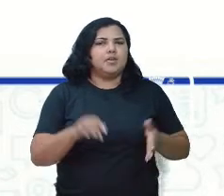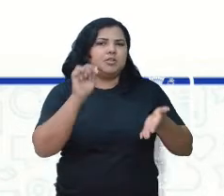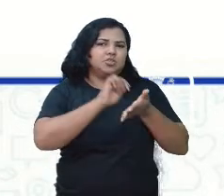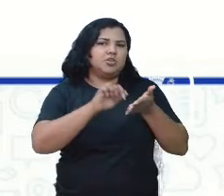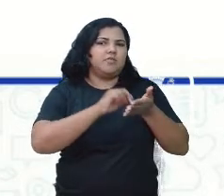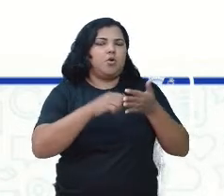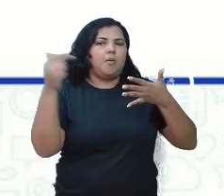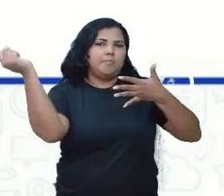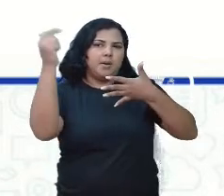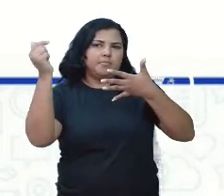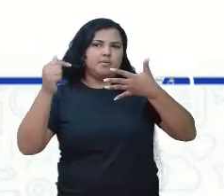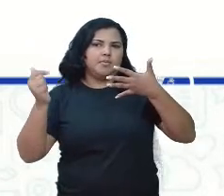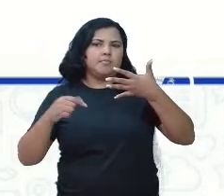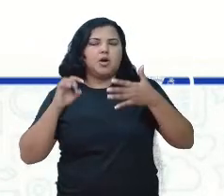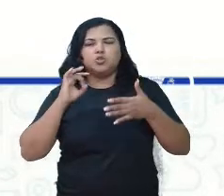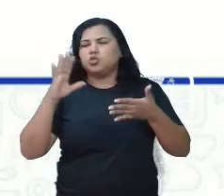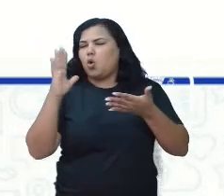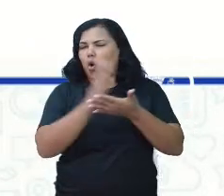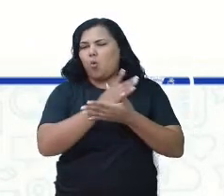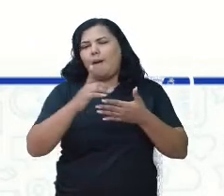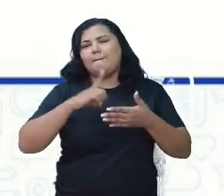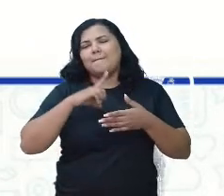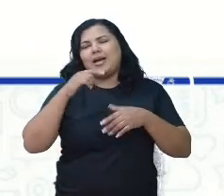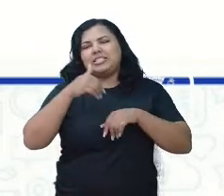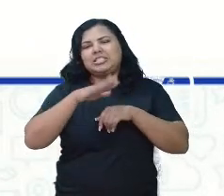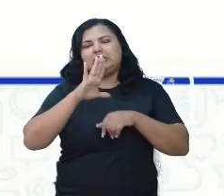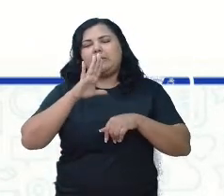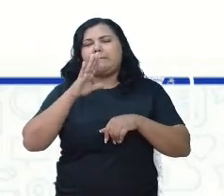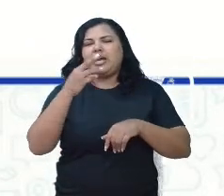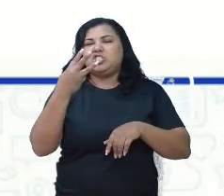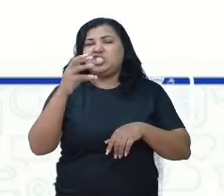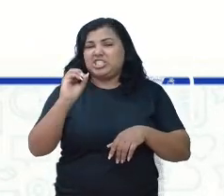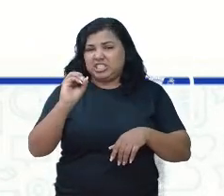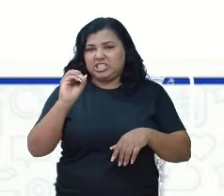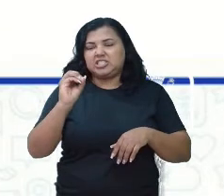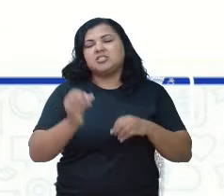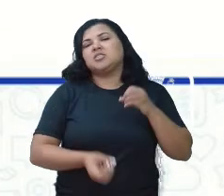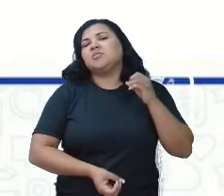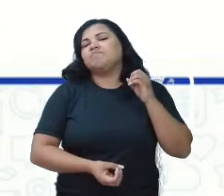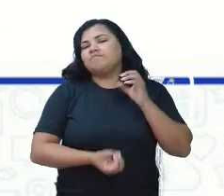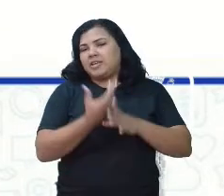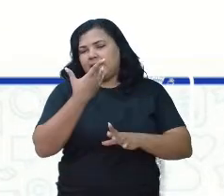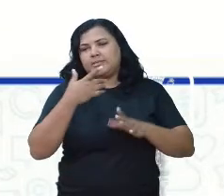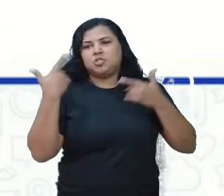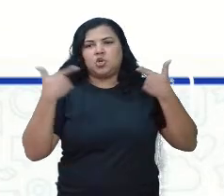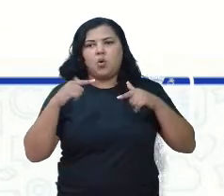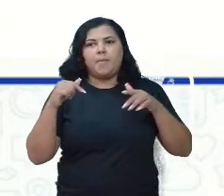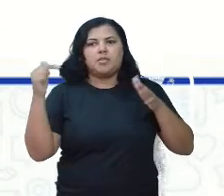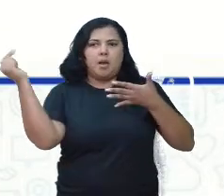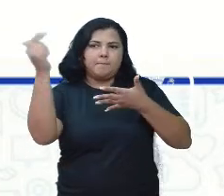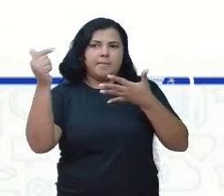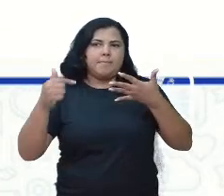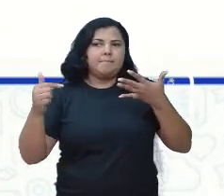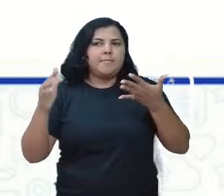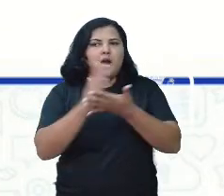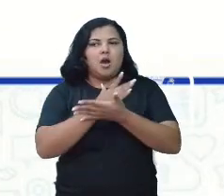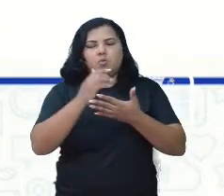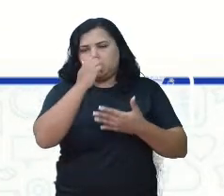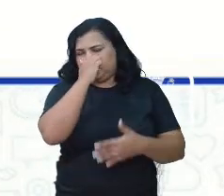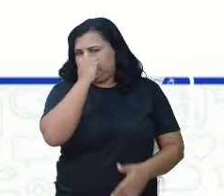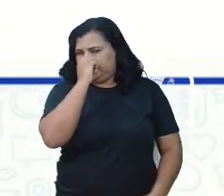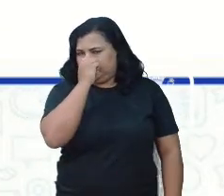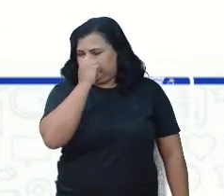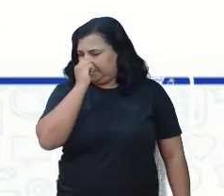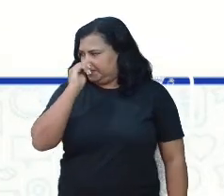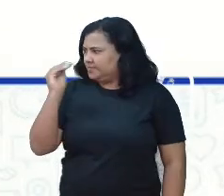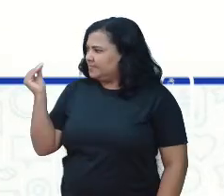e aí eu coloquei só algumas, mas ele tem mais de 30 comédias, tá? Eu coloquei aí algumas das comédias mais famosas de